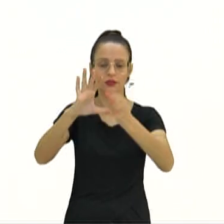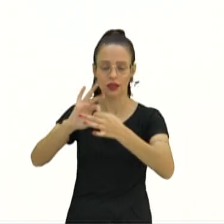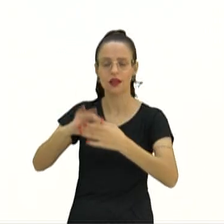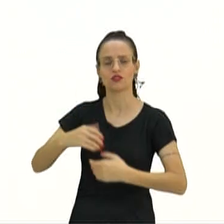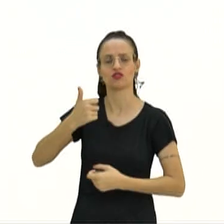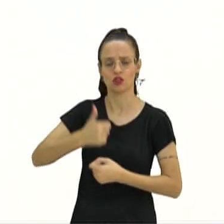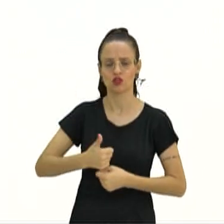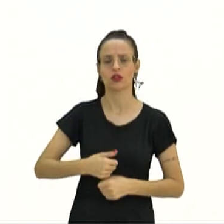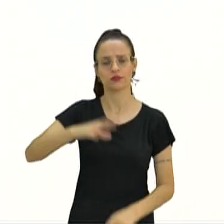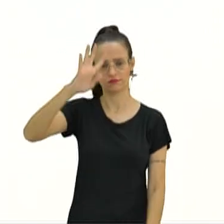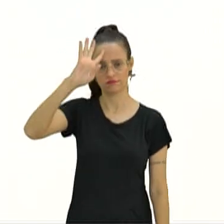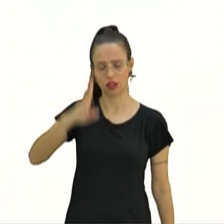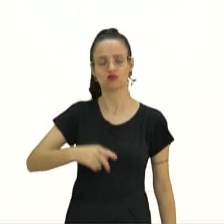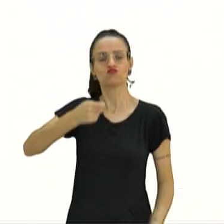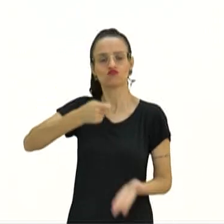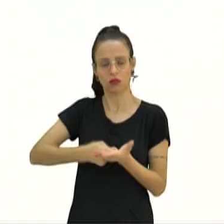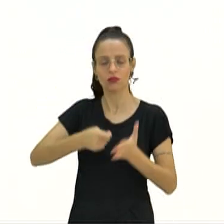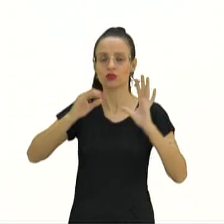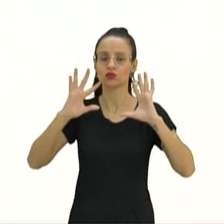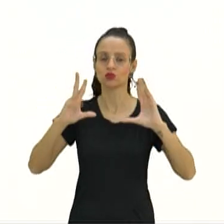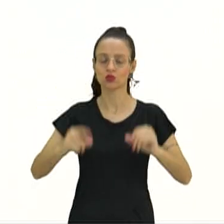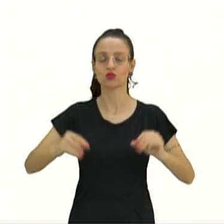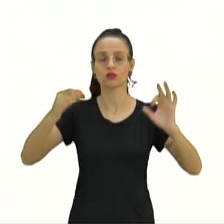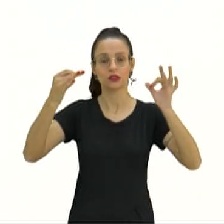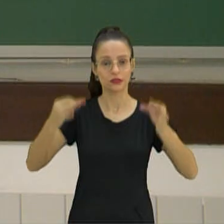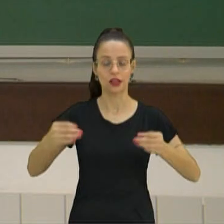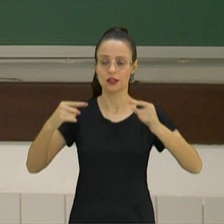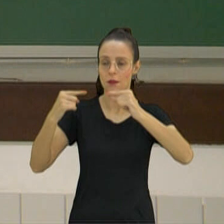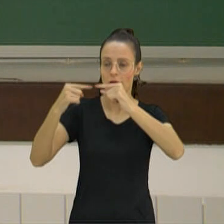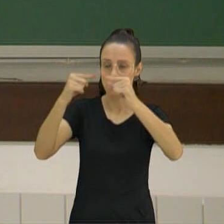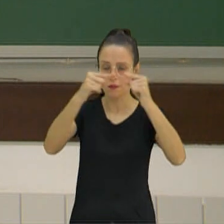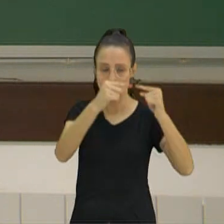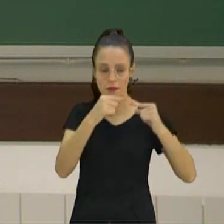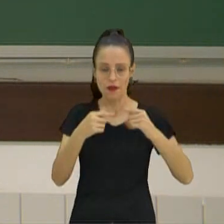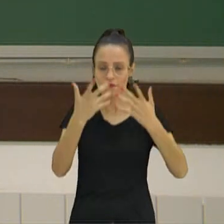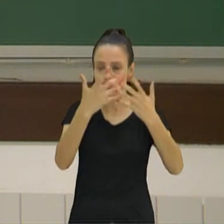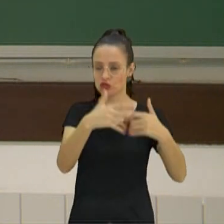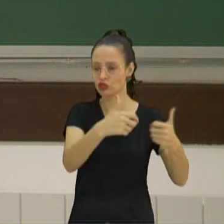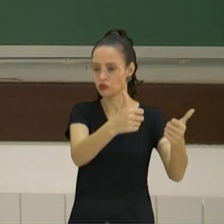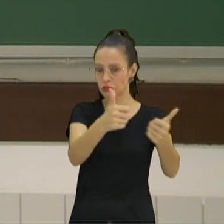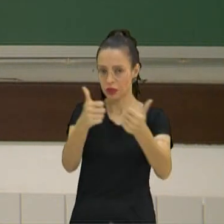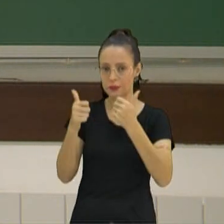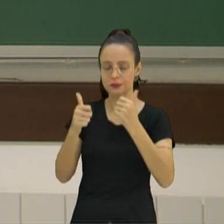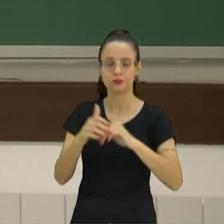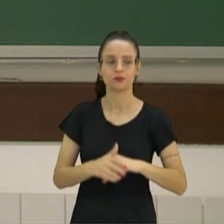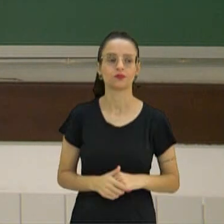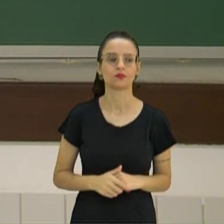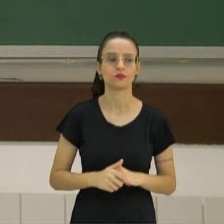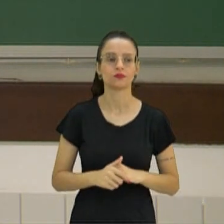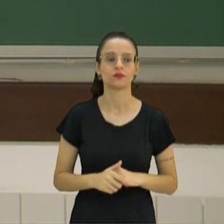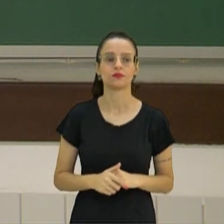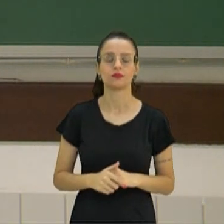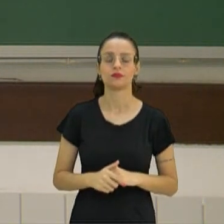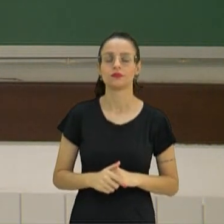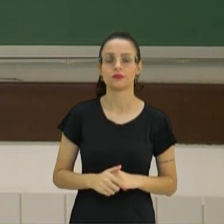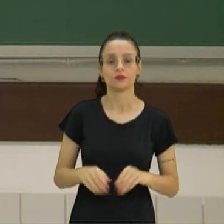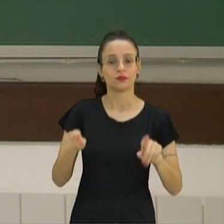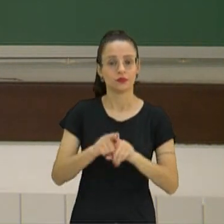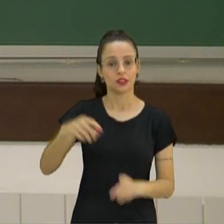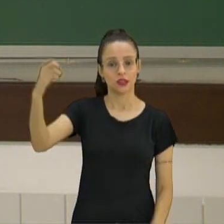martelo ali final para ver se está tudo harmonizado, tudo funcionando bem.